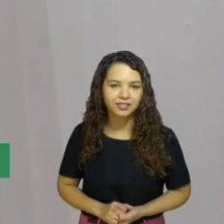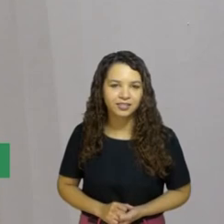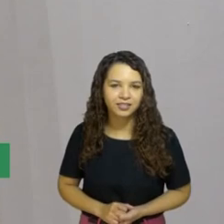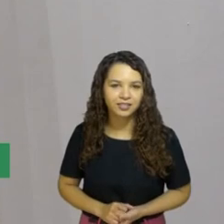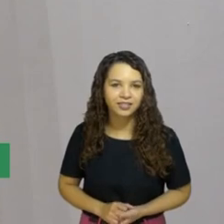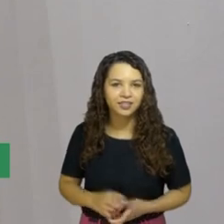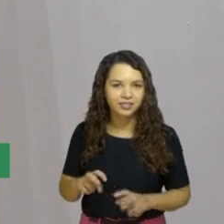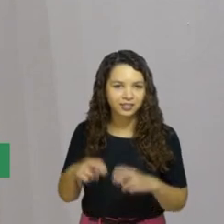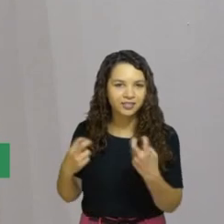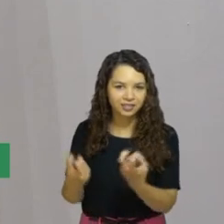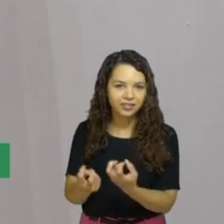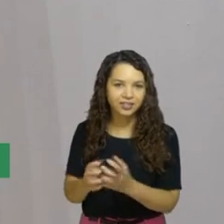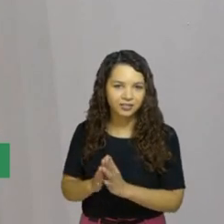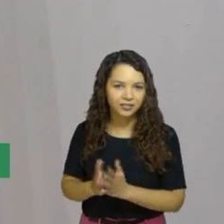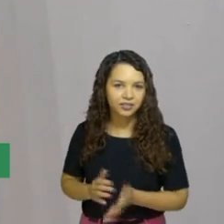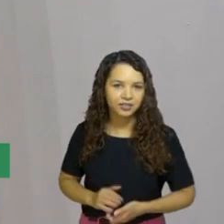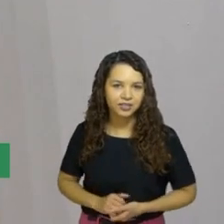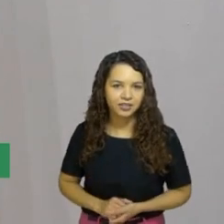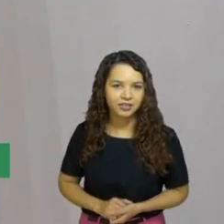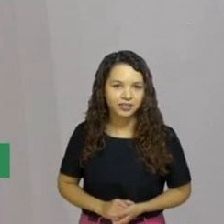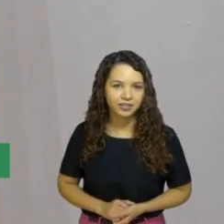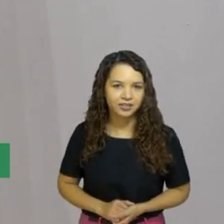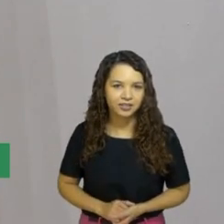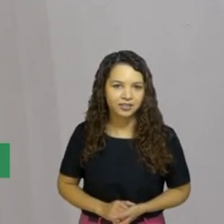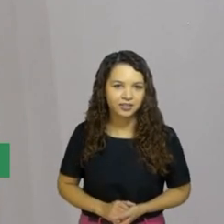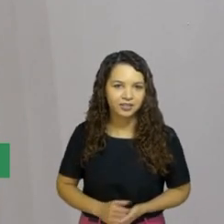Plenário, por favor.